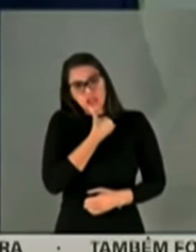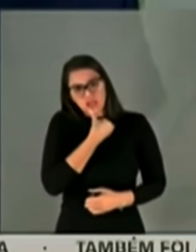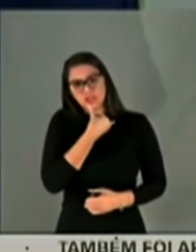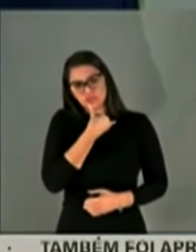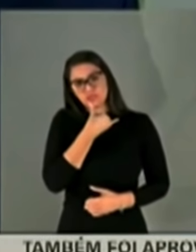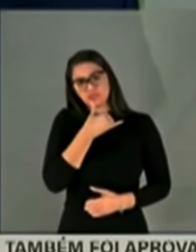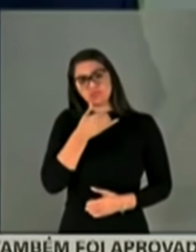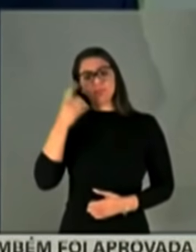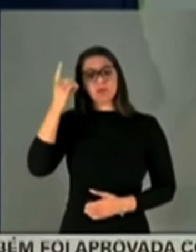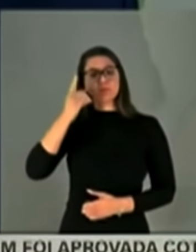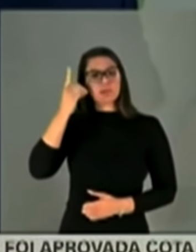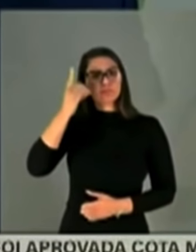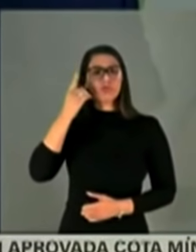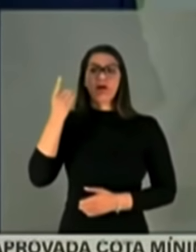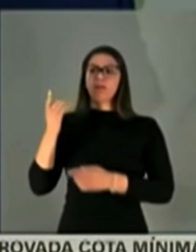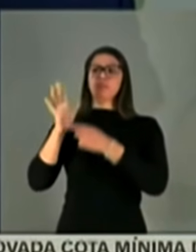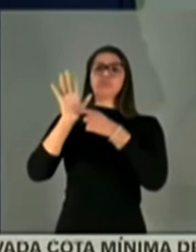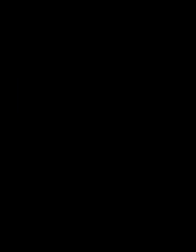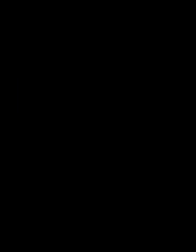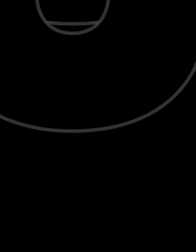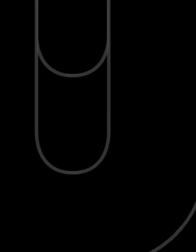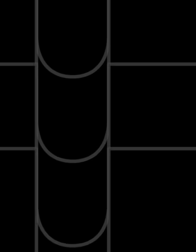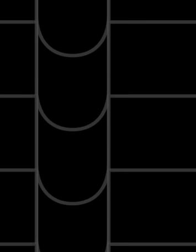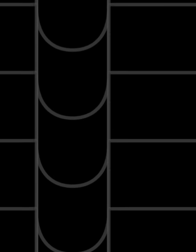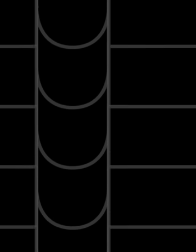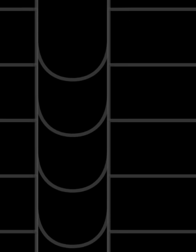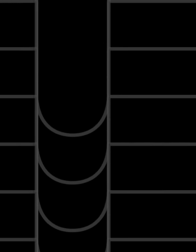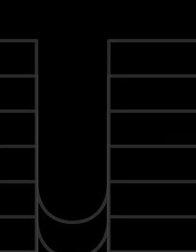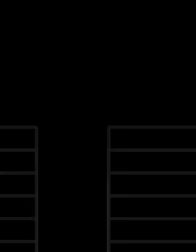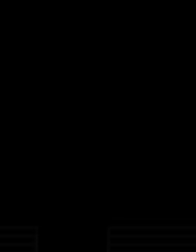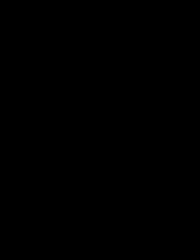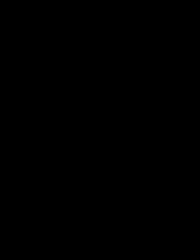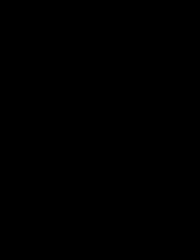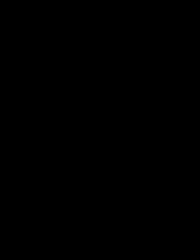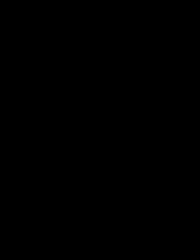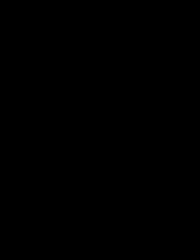deputado, expor o deputado naquela situação que não tinha absolutamente nada a ver com isso. Qual? Wow.